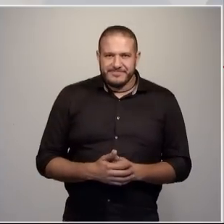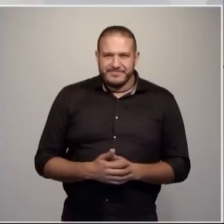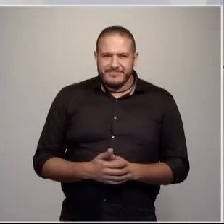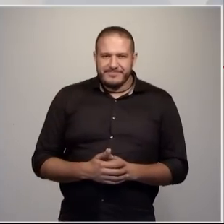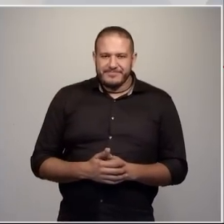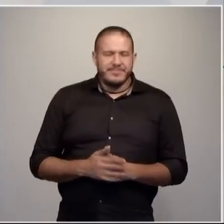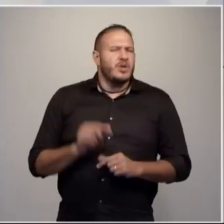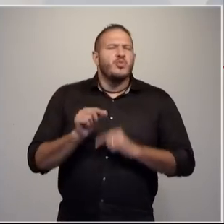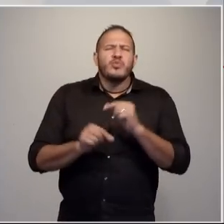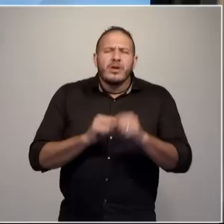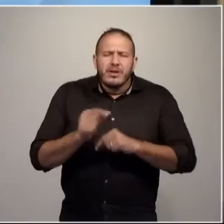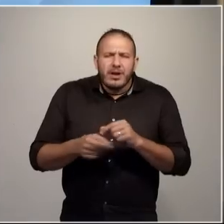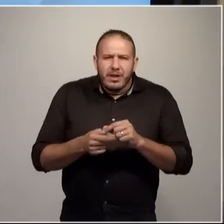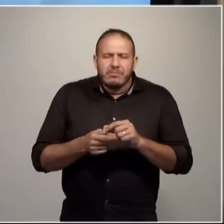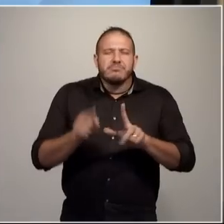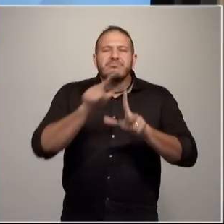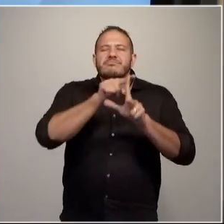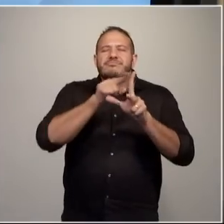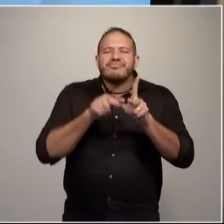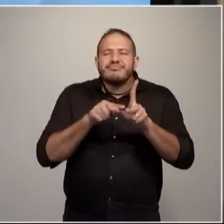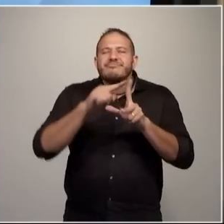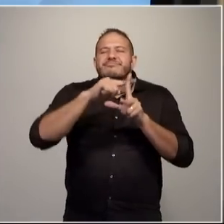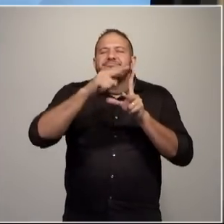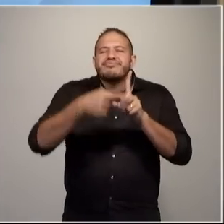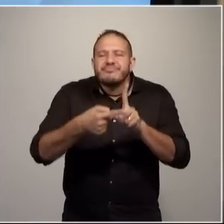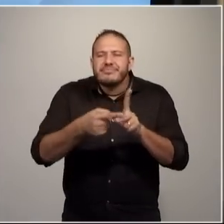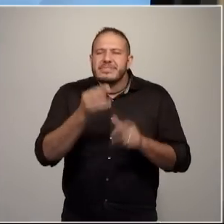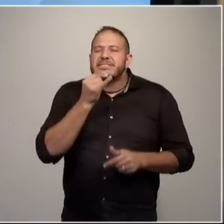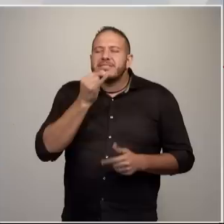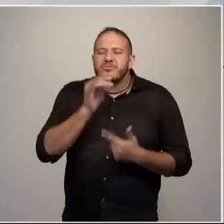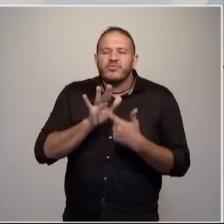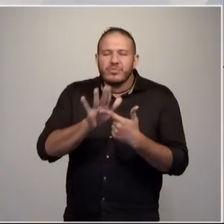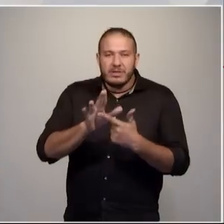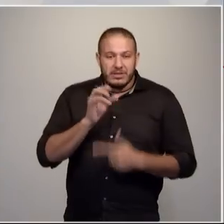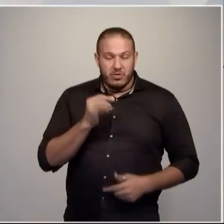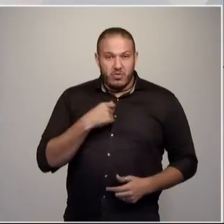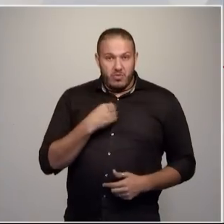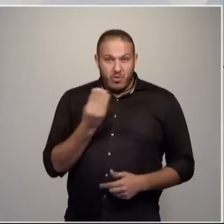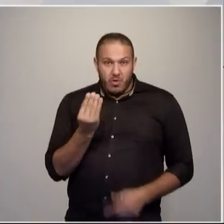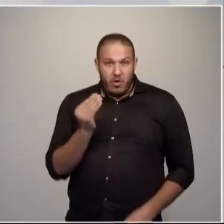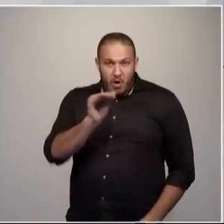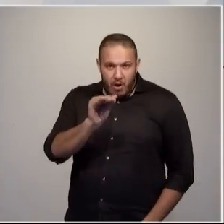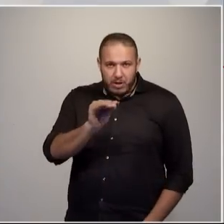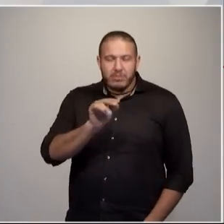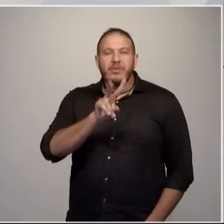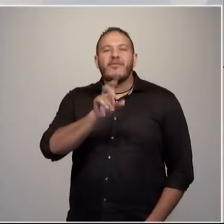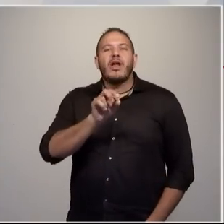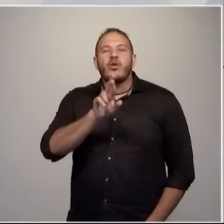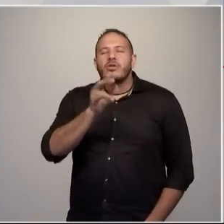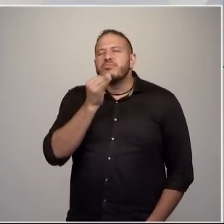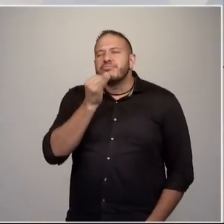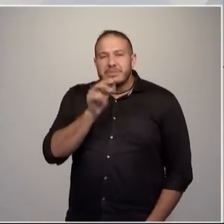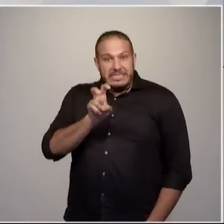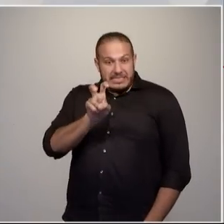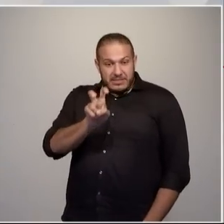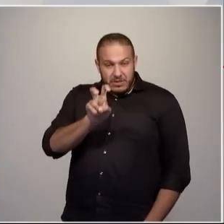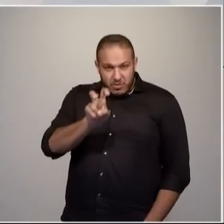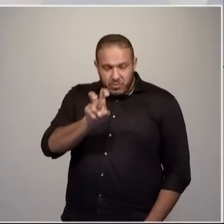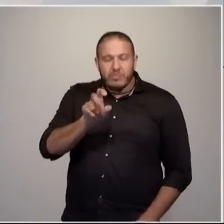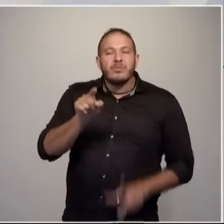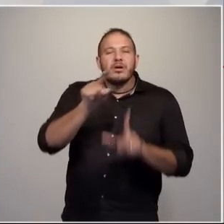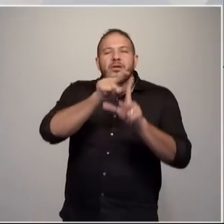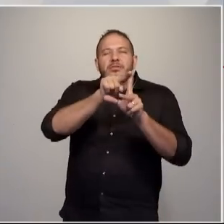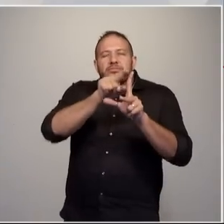Então, o que é a curva de nível nesse exemplo aqui? Se eu coloco um certo valor 5, a curva de nível vai ser